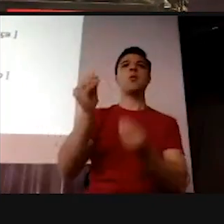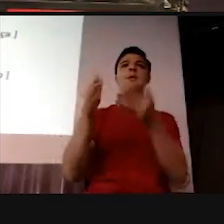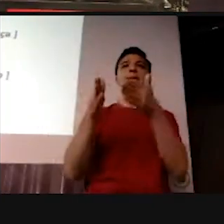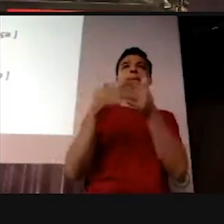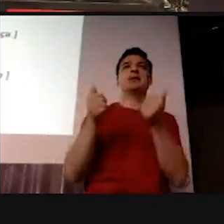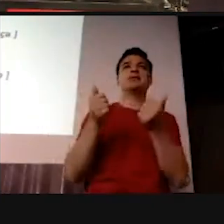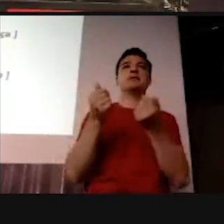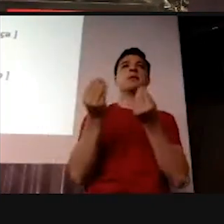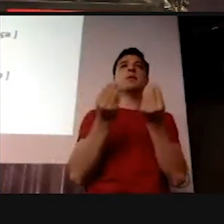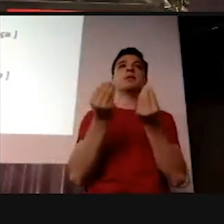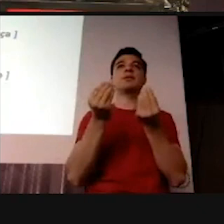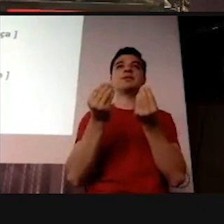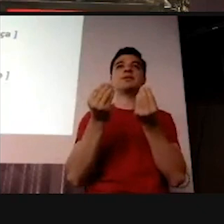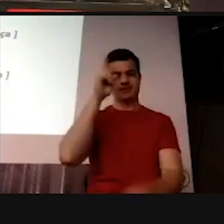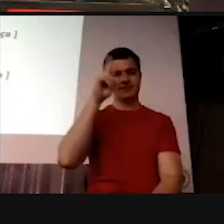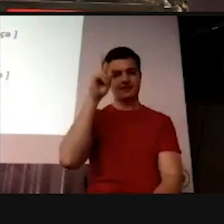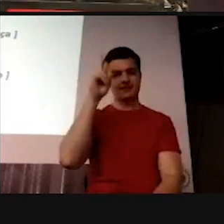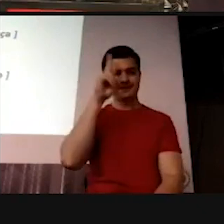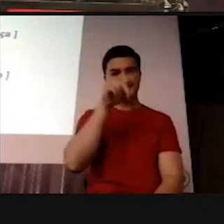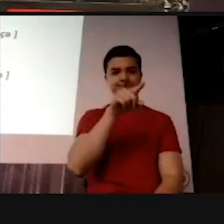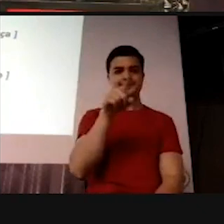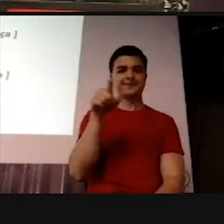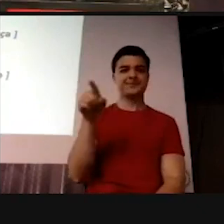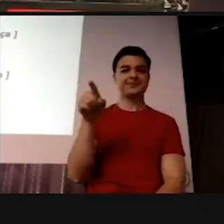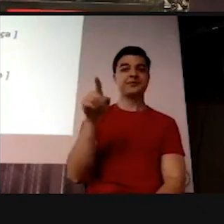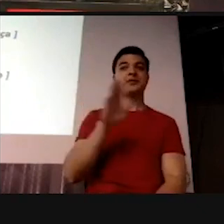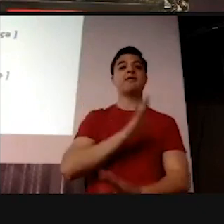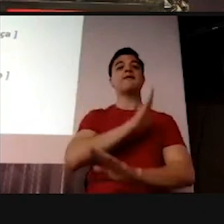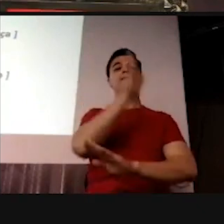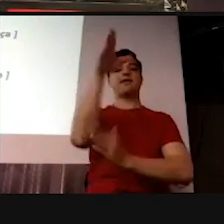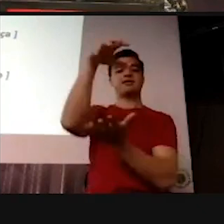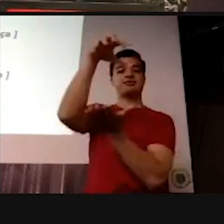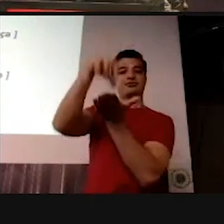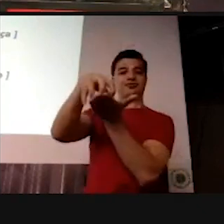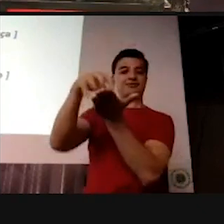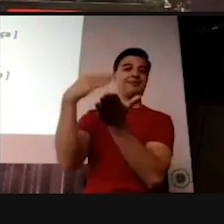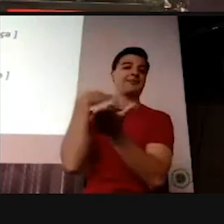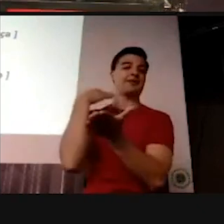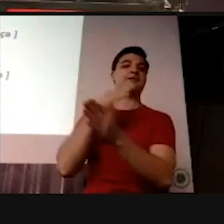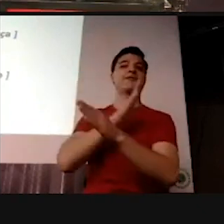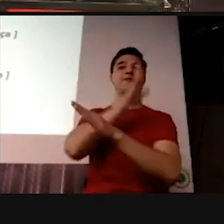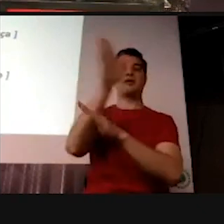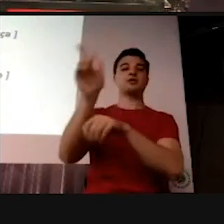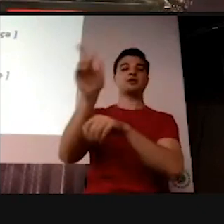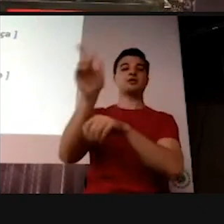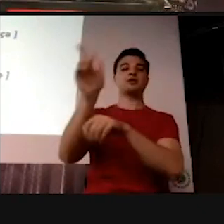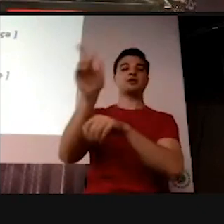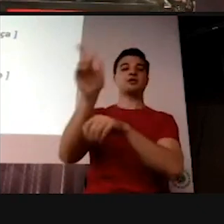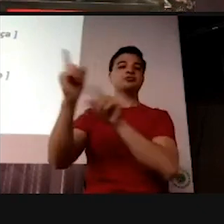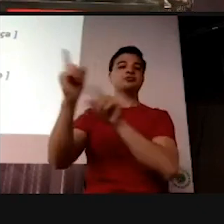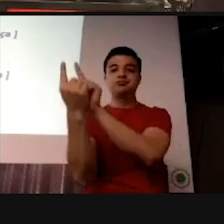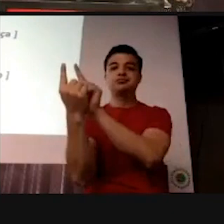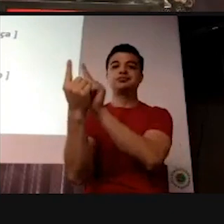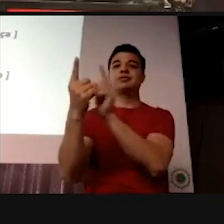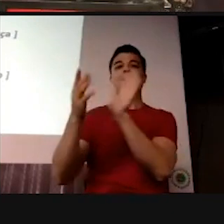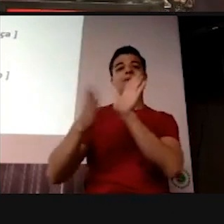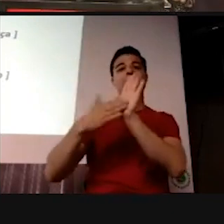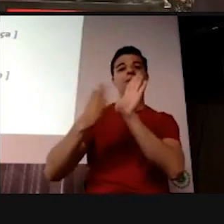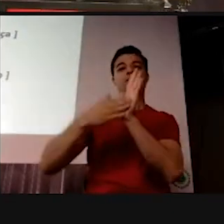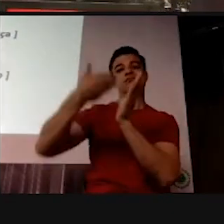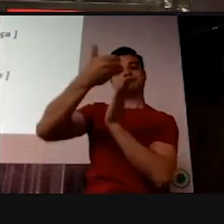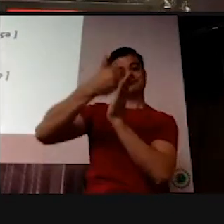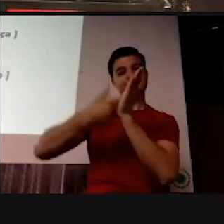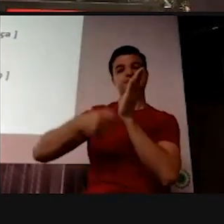Como é que era? A gente ia na agência, falava com o gerente, preenchia uma proposta de papel, aí o gerente